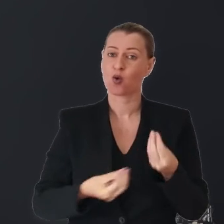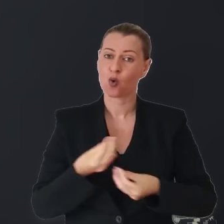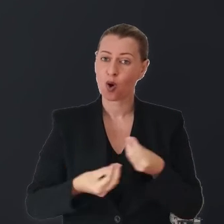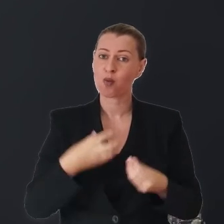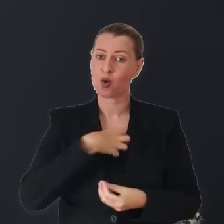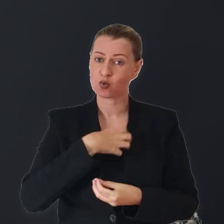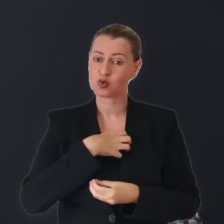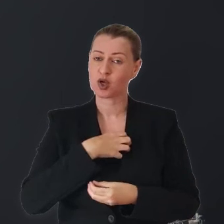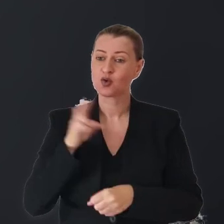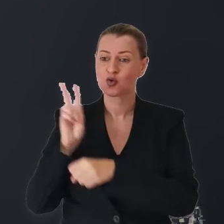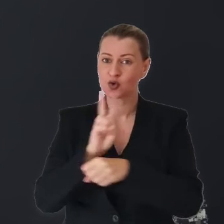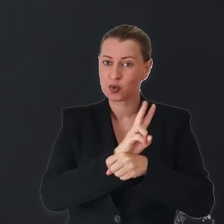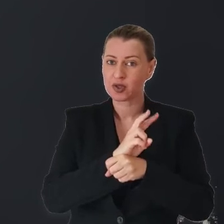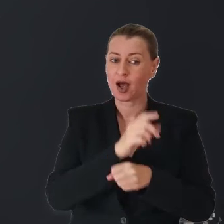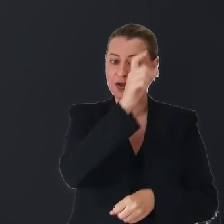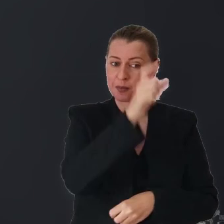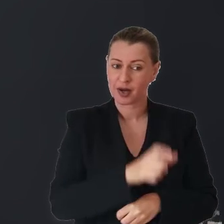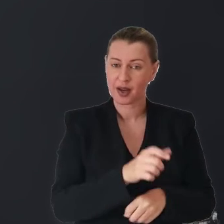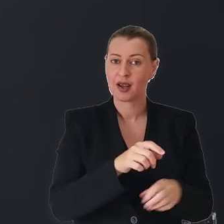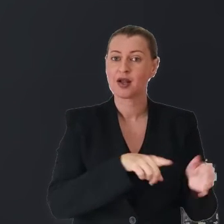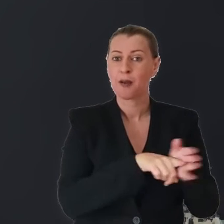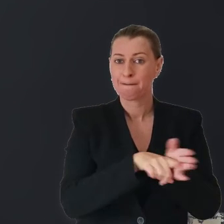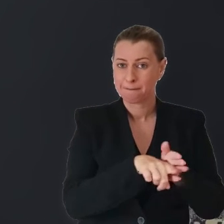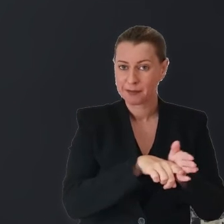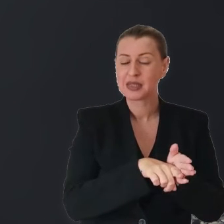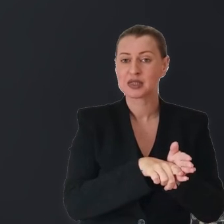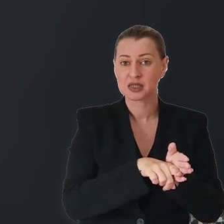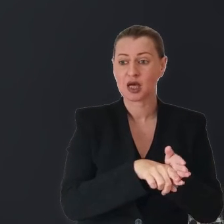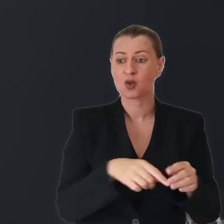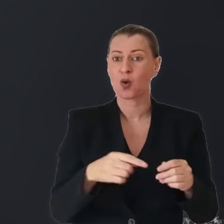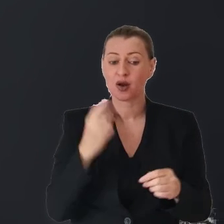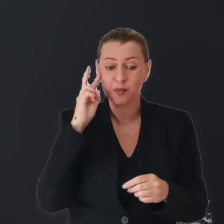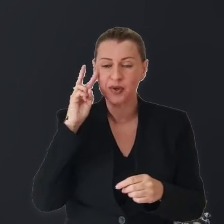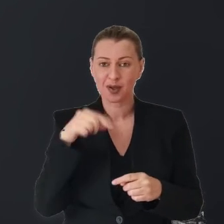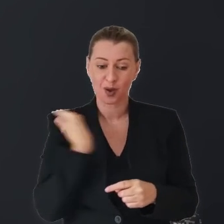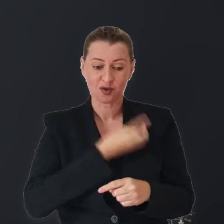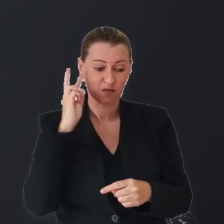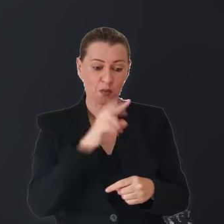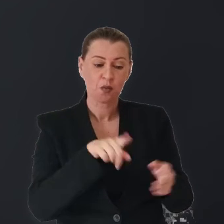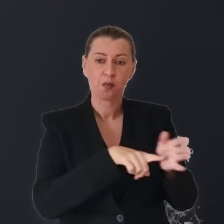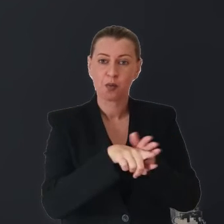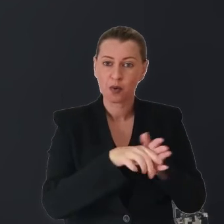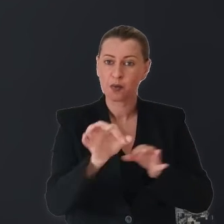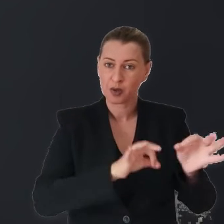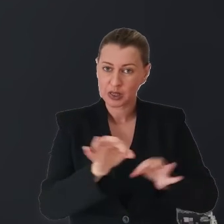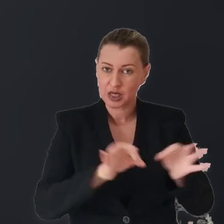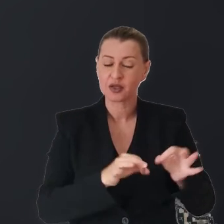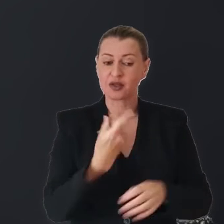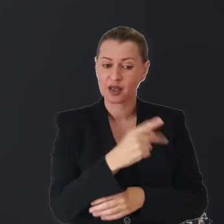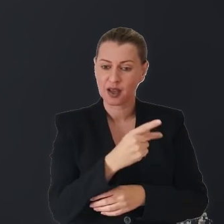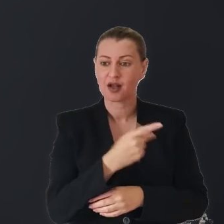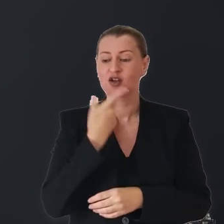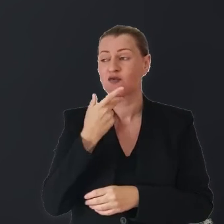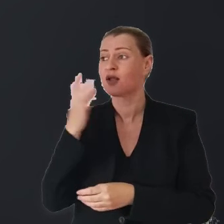resguardo para o pesquisador também alguém ter visto o projeto dele, né? E tá junto com ele dizendo assim, não, tá certo, ou isso aqui